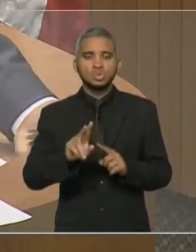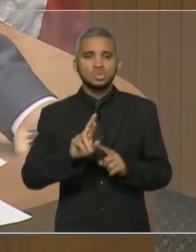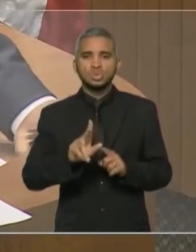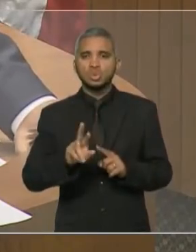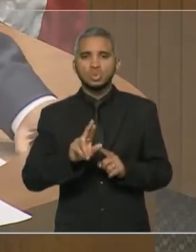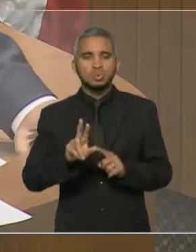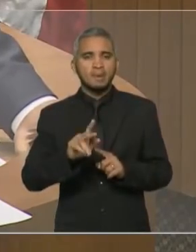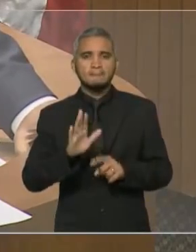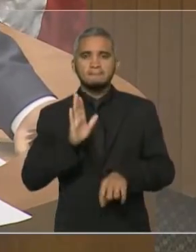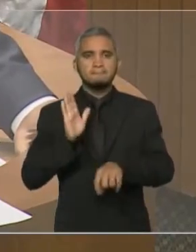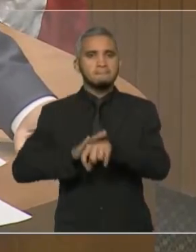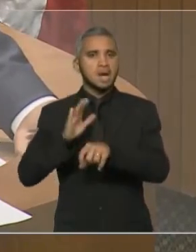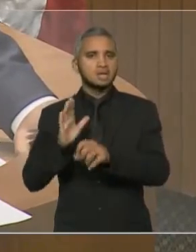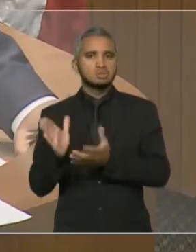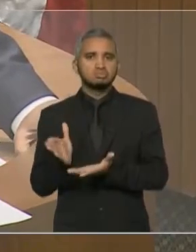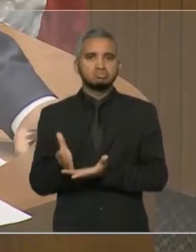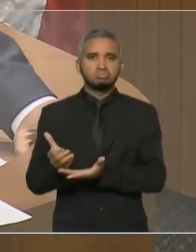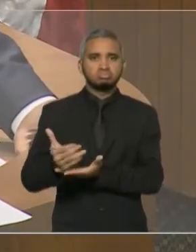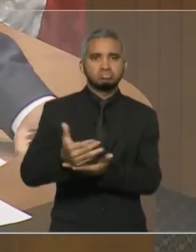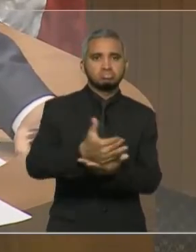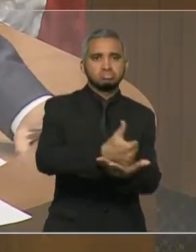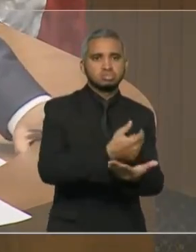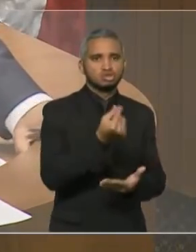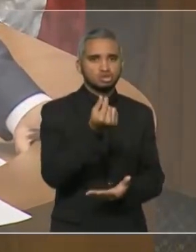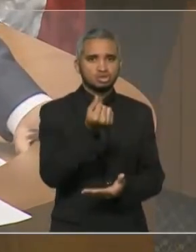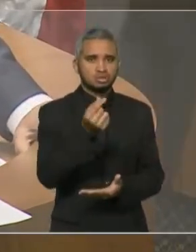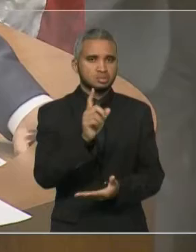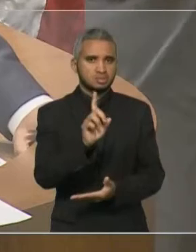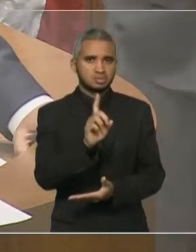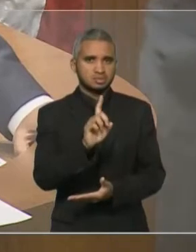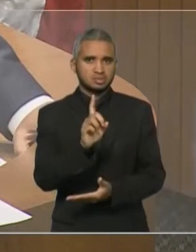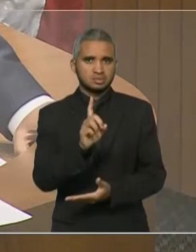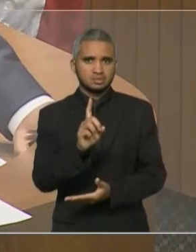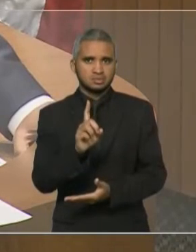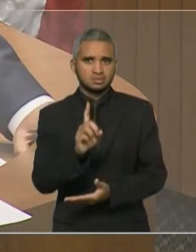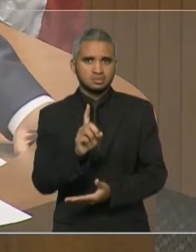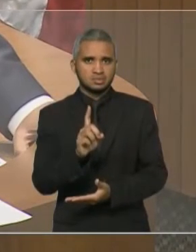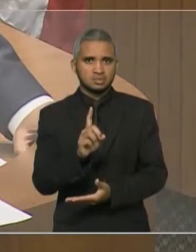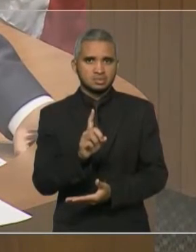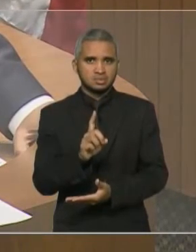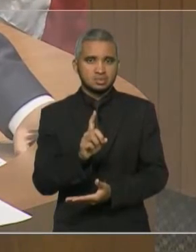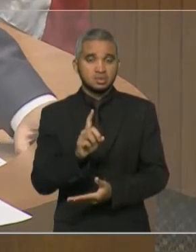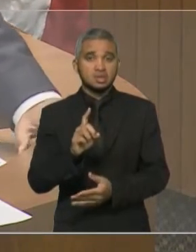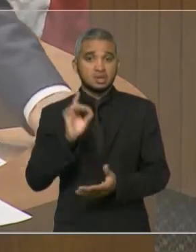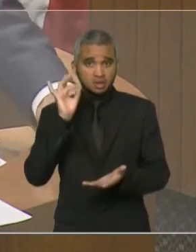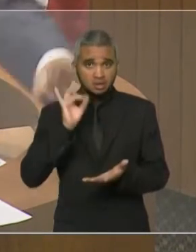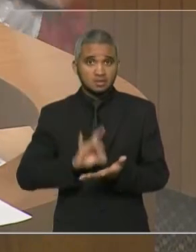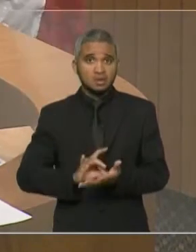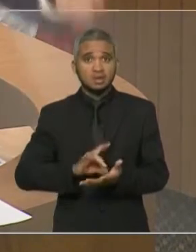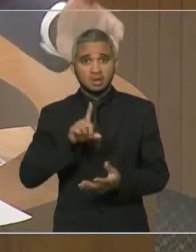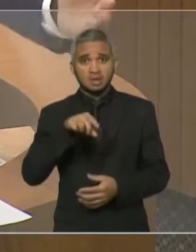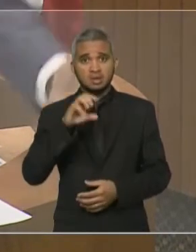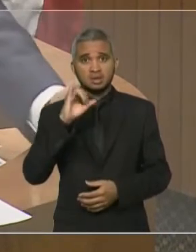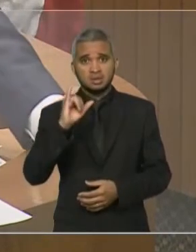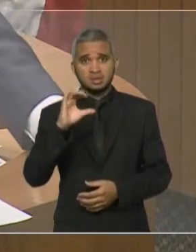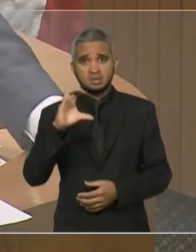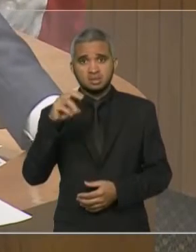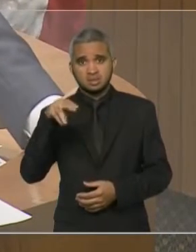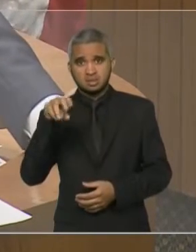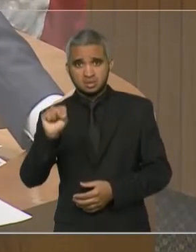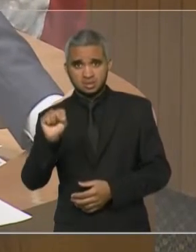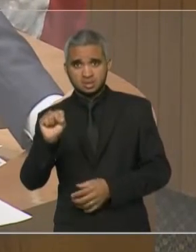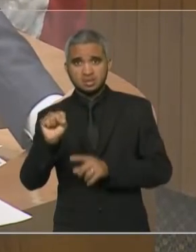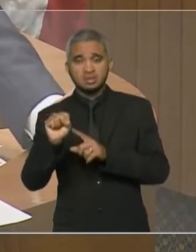de arrecadação do Estado. Esse é o ICMS, que chega a mais de